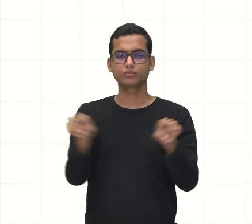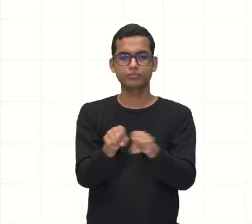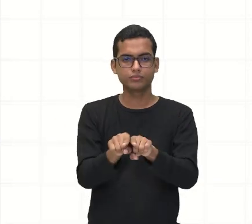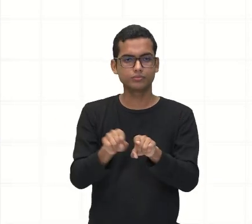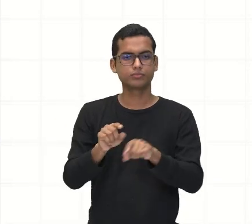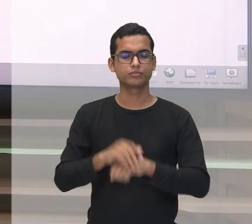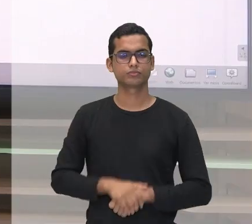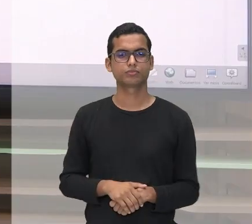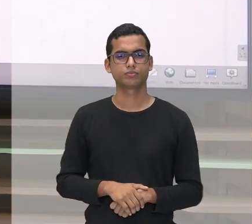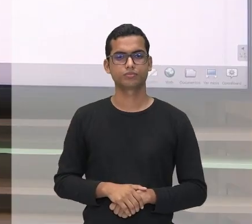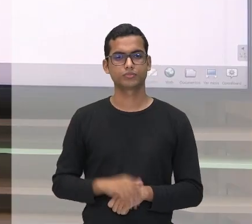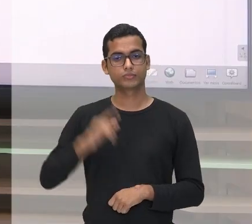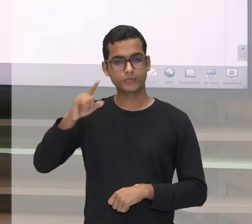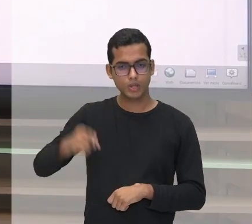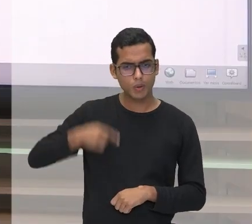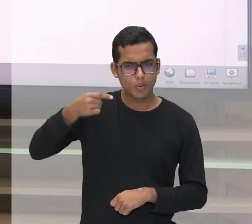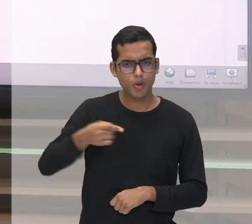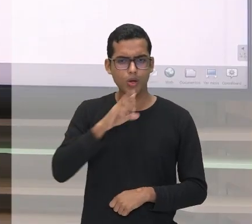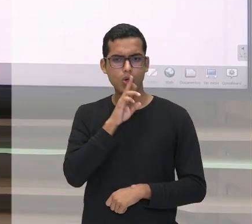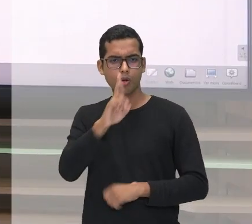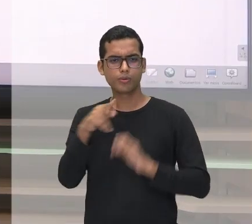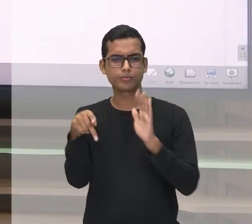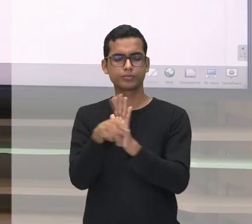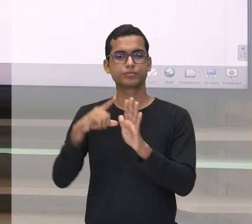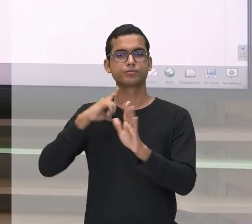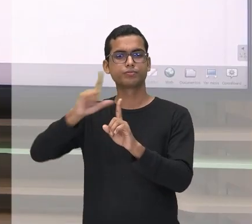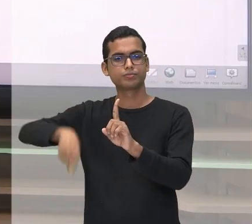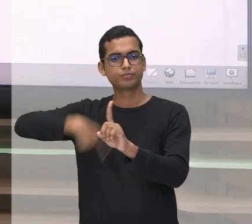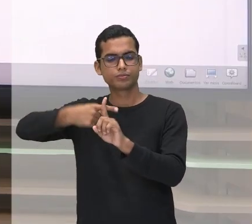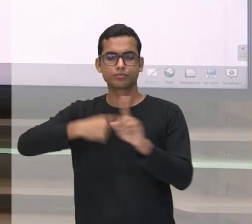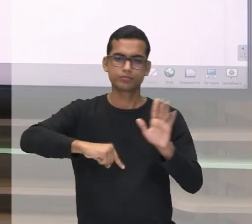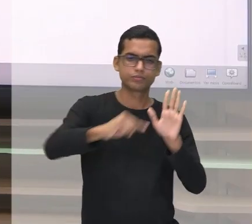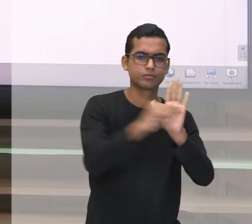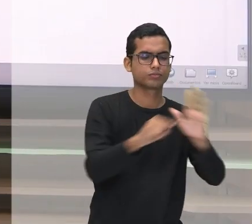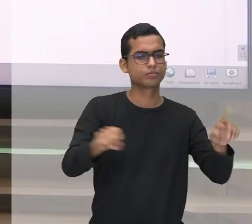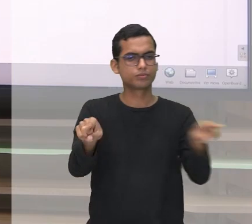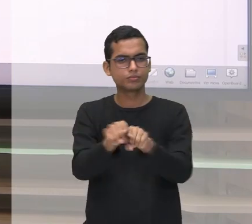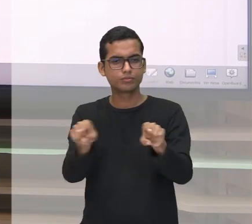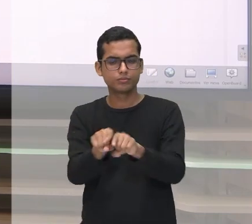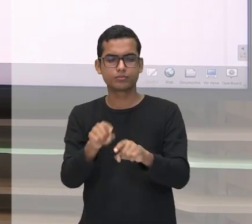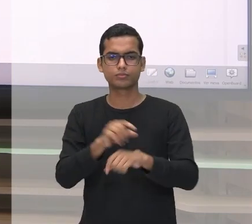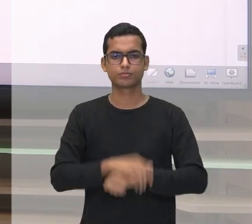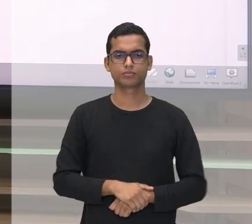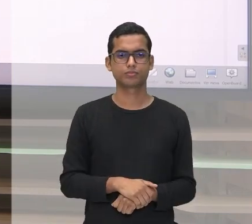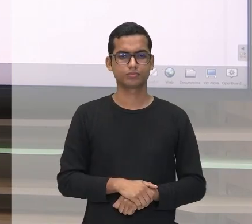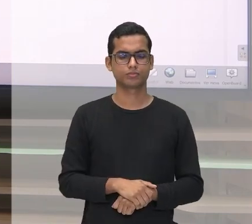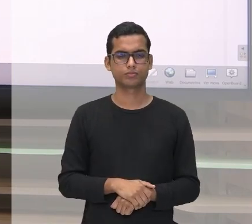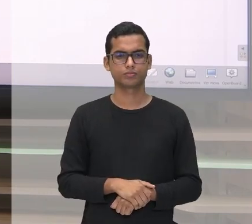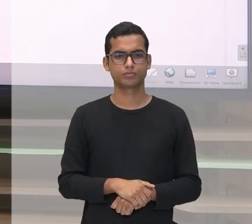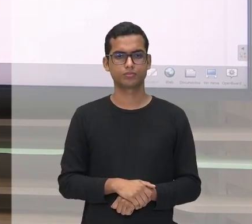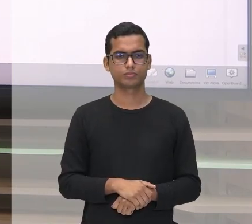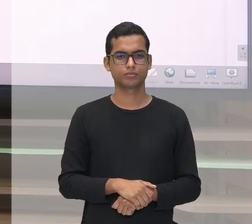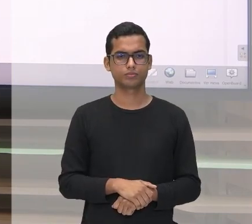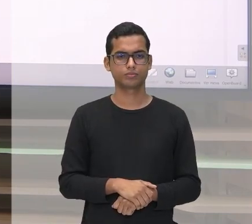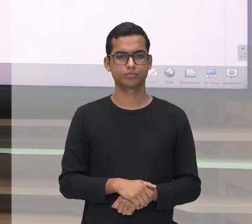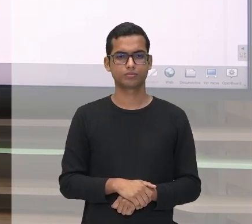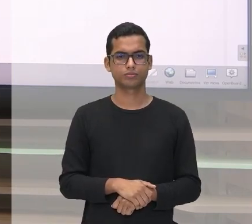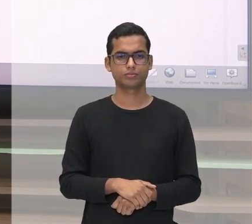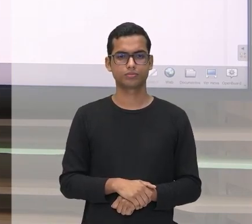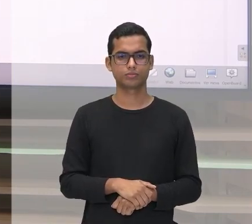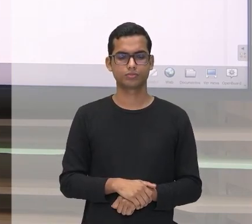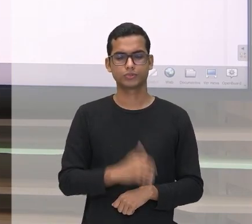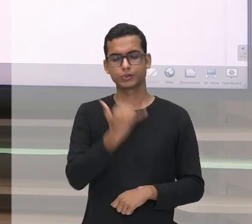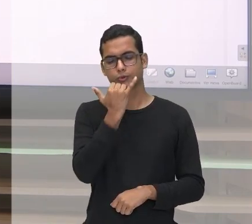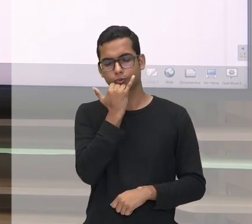você resolve adição e subtração, e sempre levando em consideração o que aparecer, potência